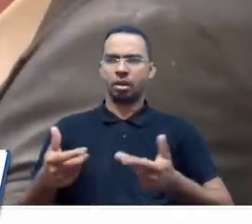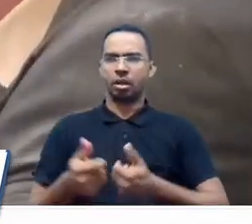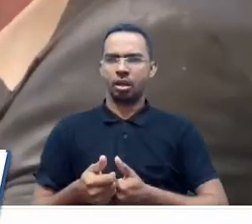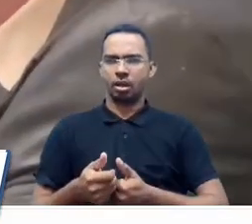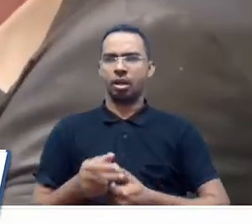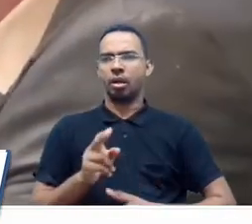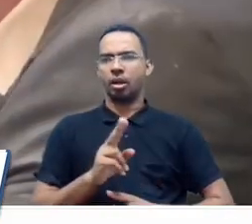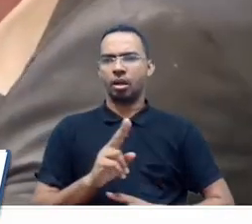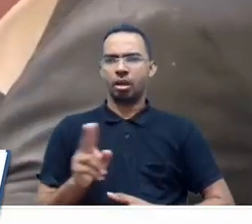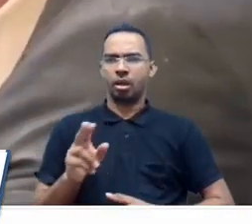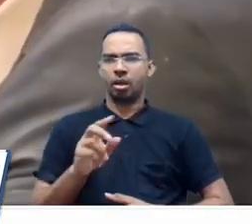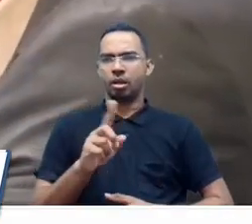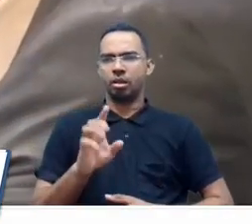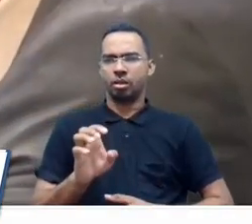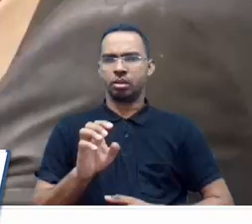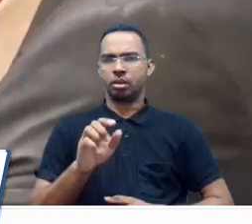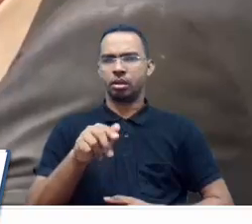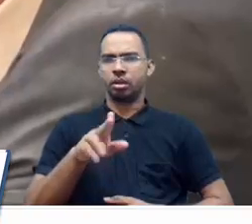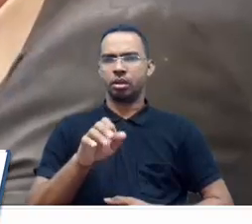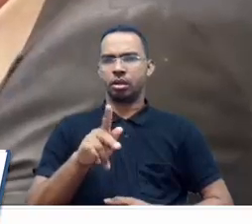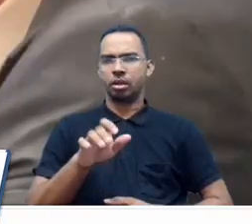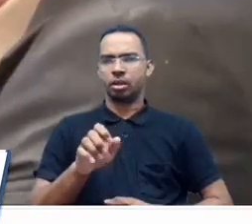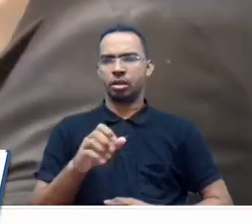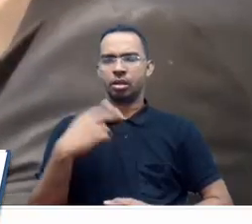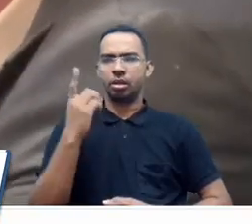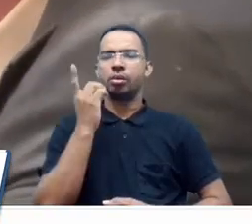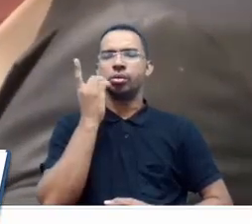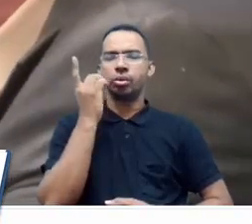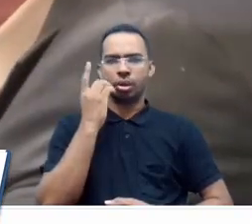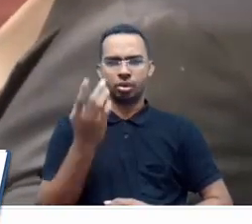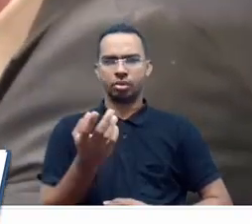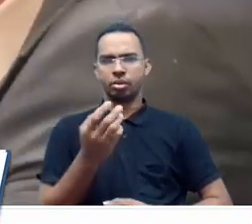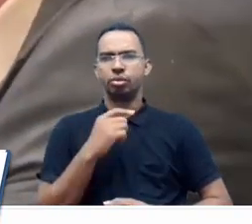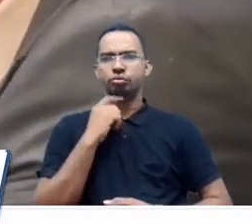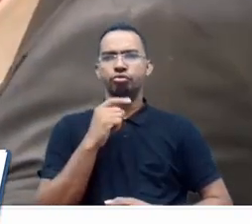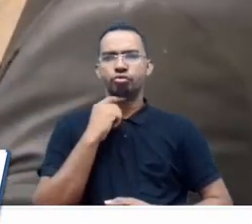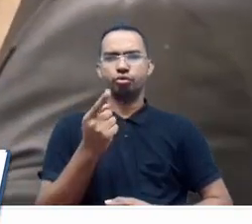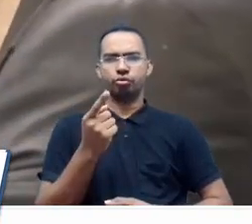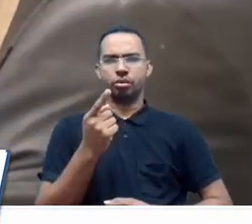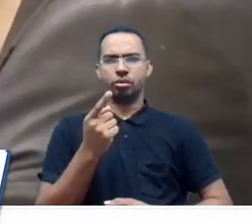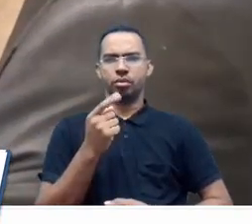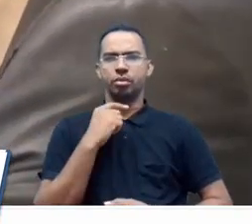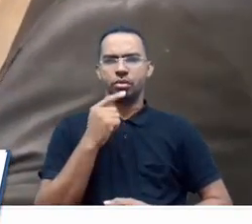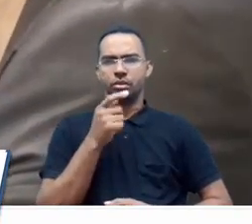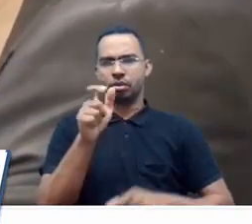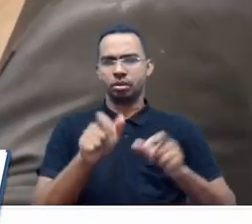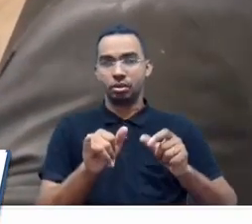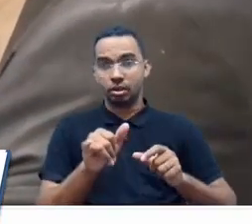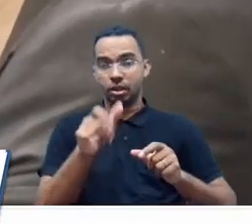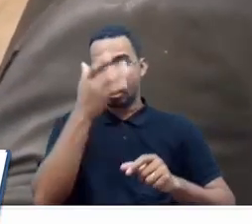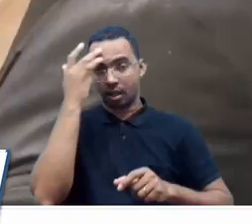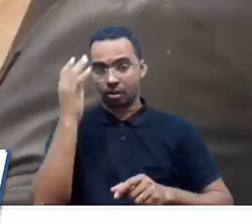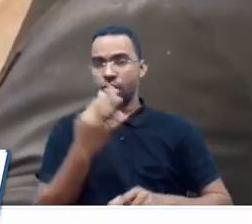Zé Guilherme, que trabalha com o Donizete da farmácia. Eu duvido se as pessoas que conhecem